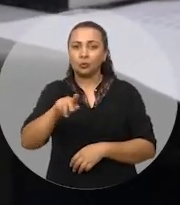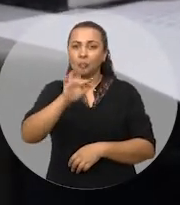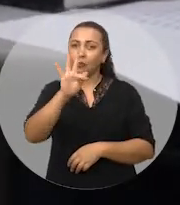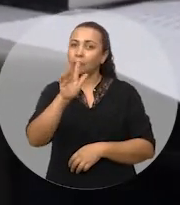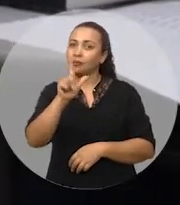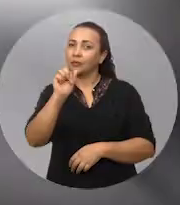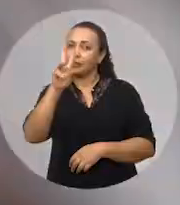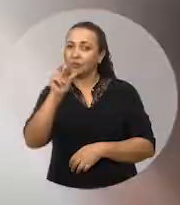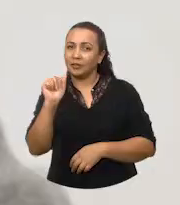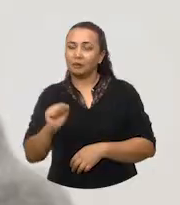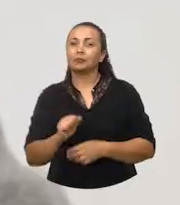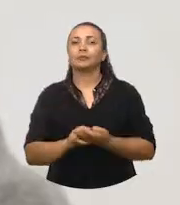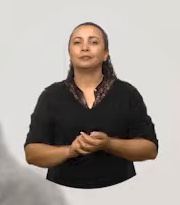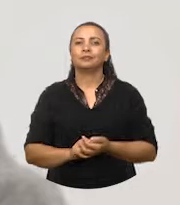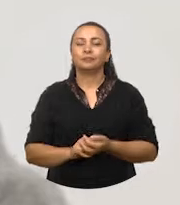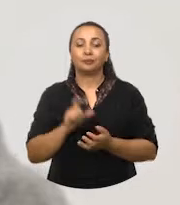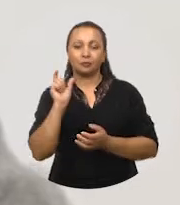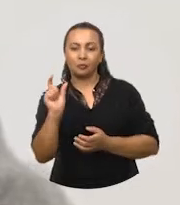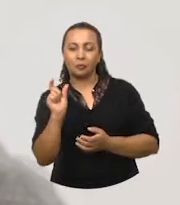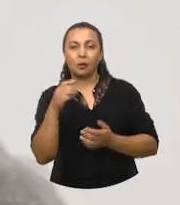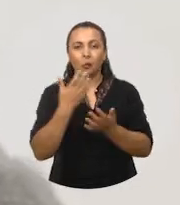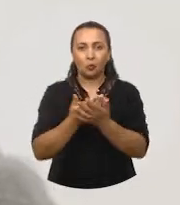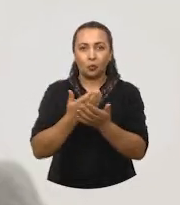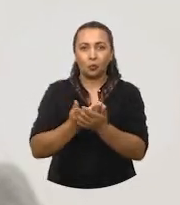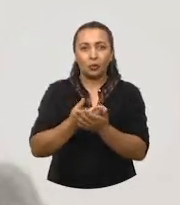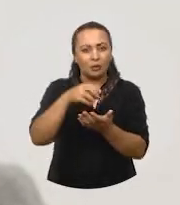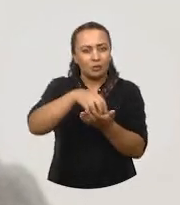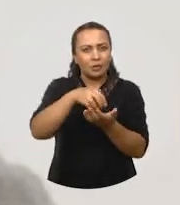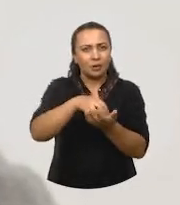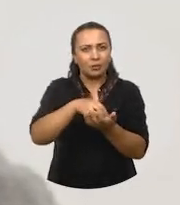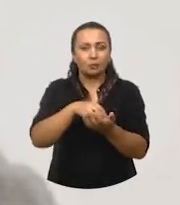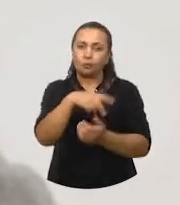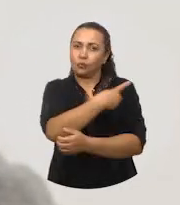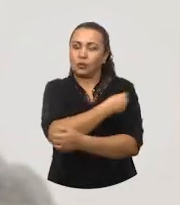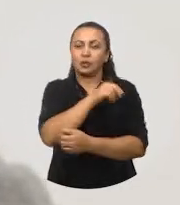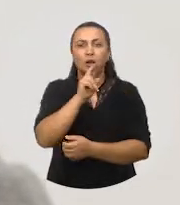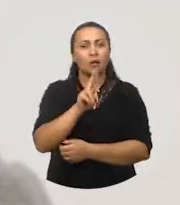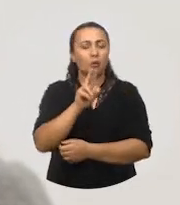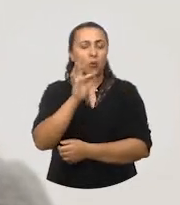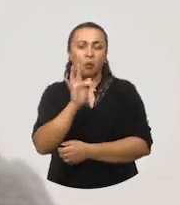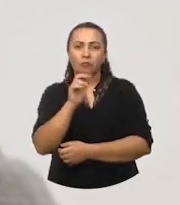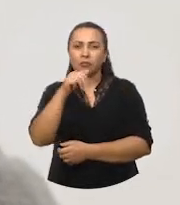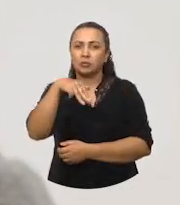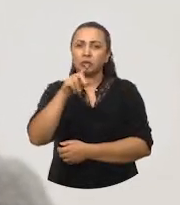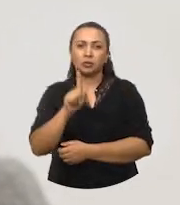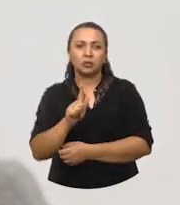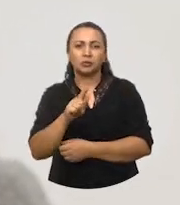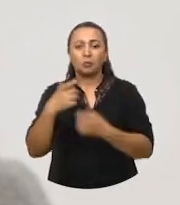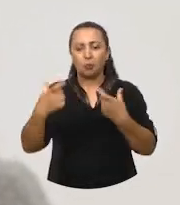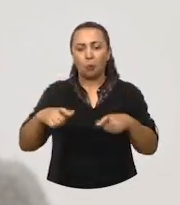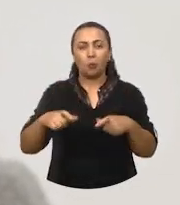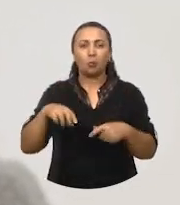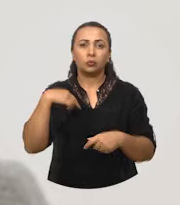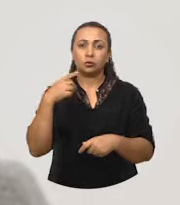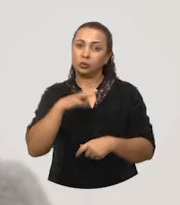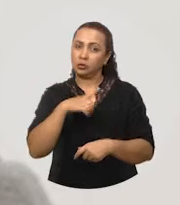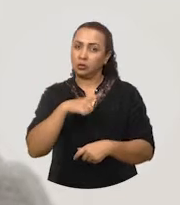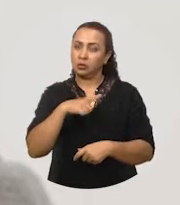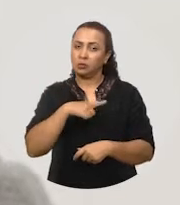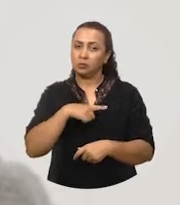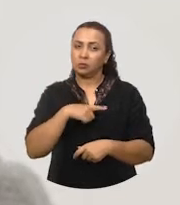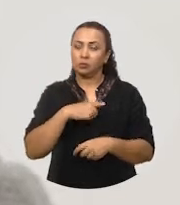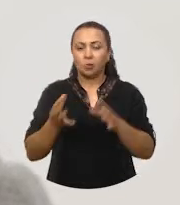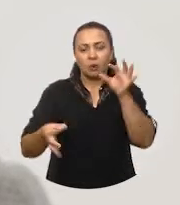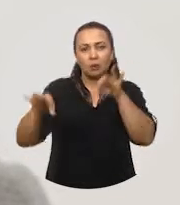professor Flávio Fonseca. Parte desse estudo vai ser conduzido aqui no Centro de Tecnologia em Vacinas da UFMG, e na UFMG, onde nós temos um